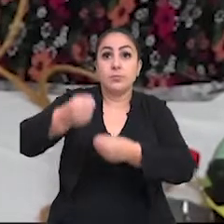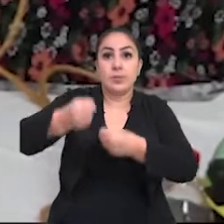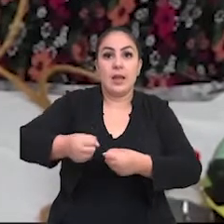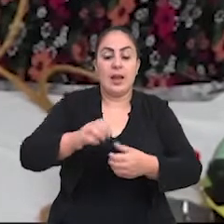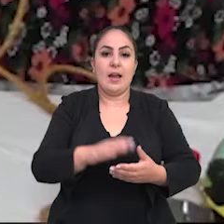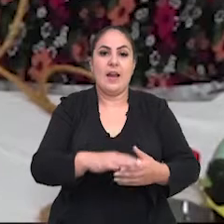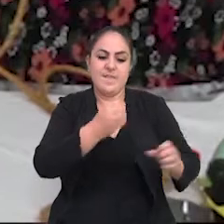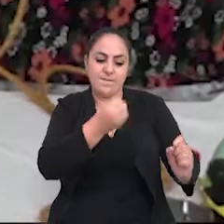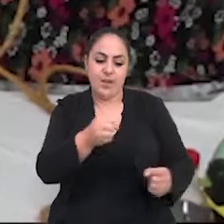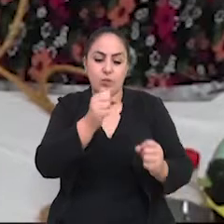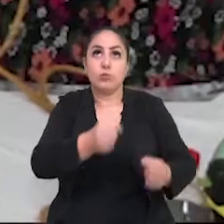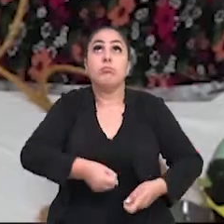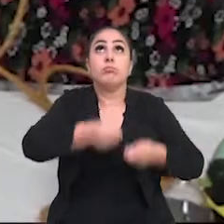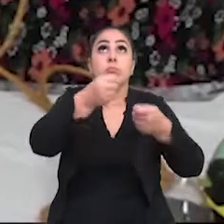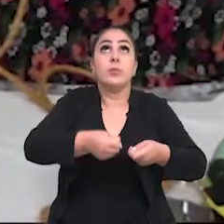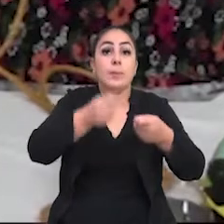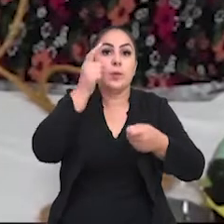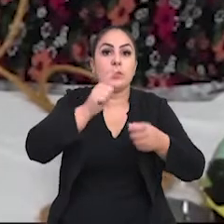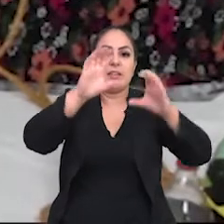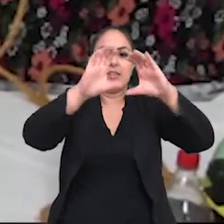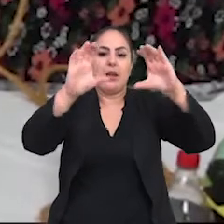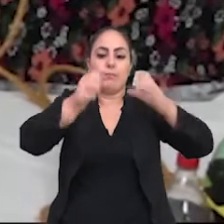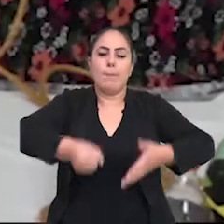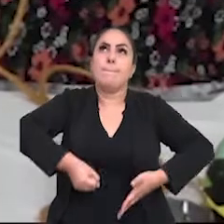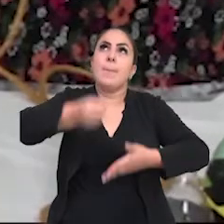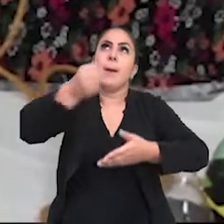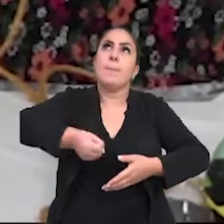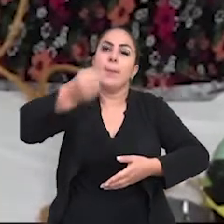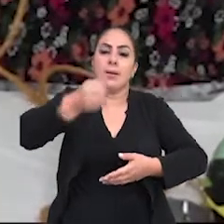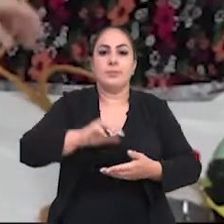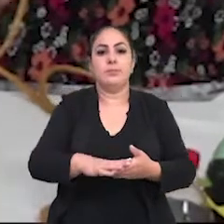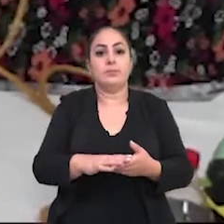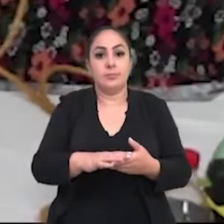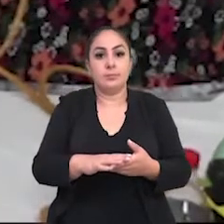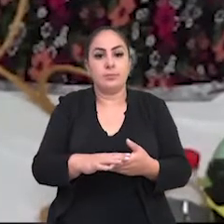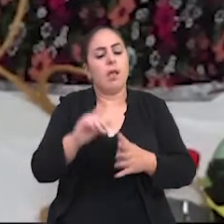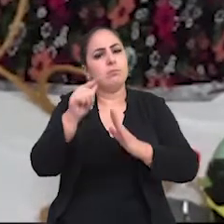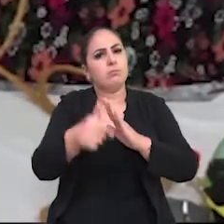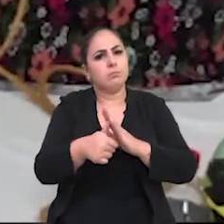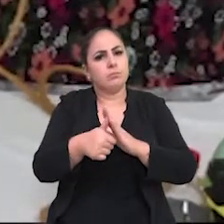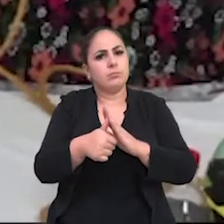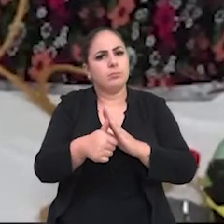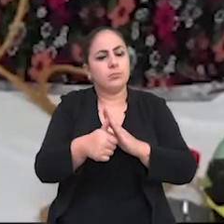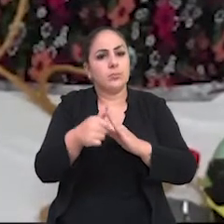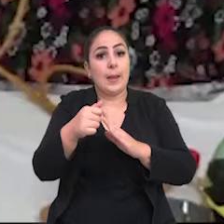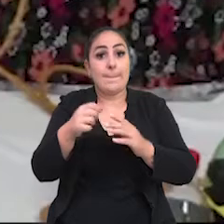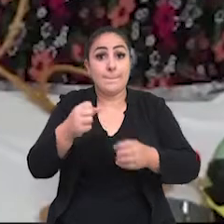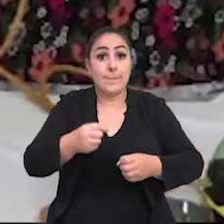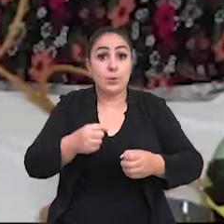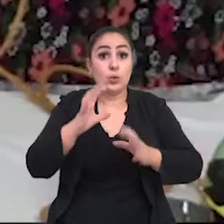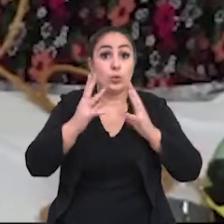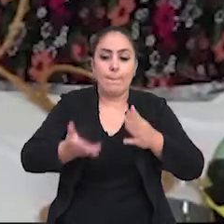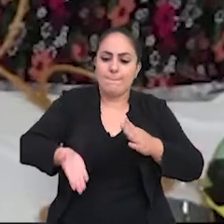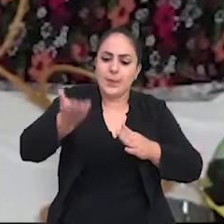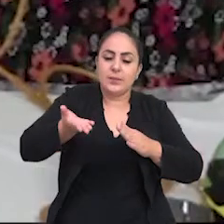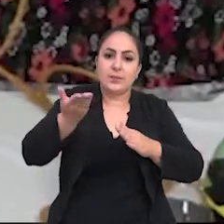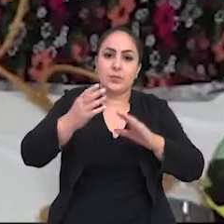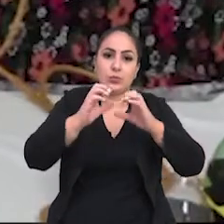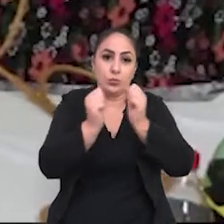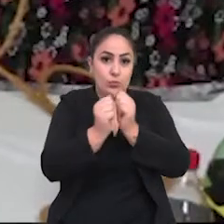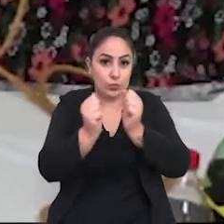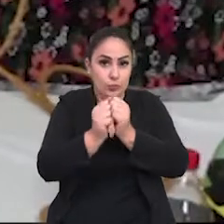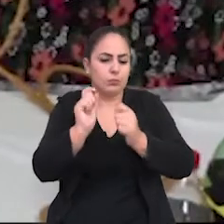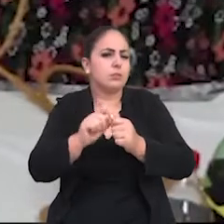tinha cabo de vassoura, tudo para bater no céu. Então, elas resolveram contar até 3 e bater todas juntas. E foi